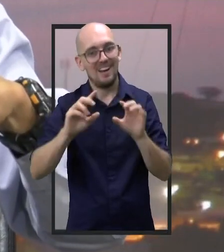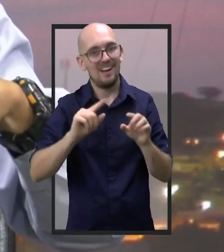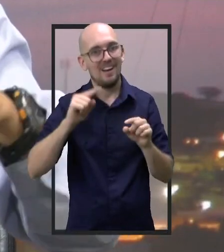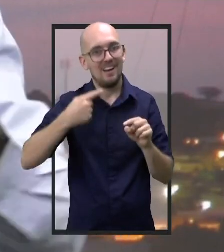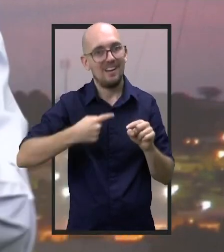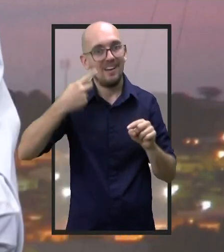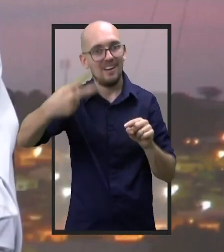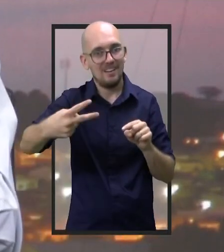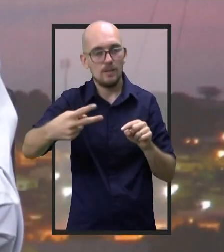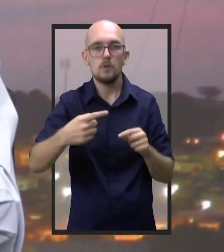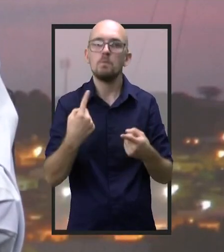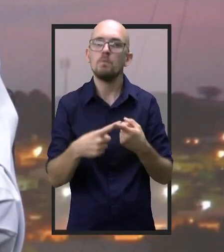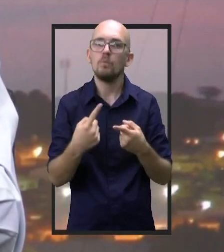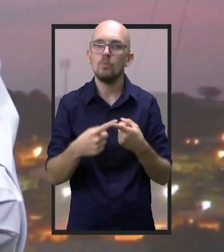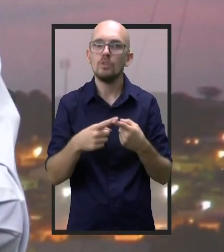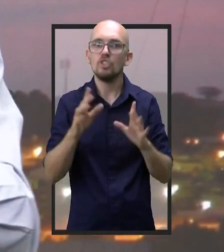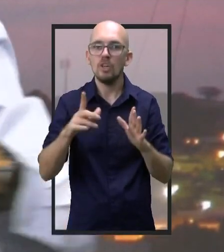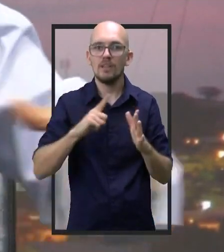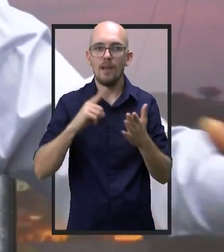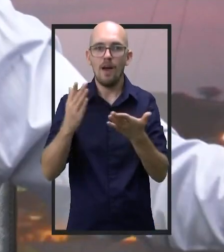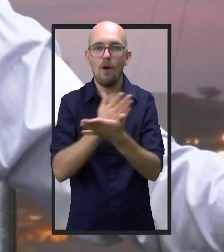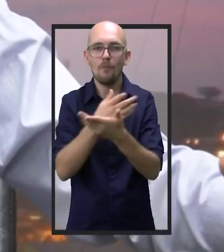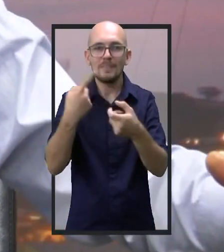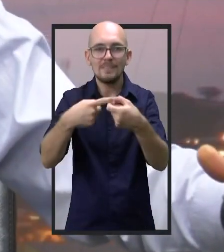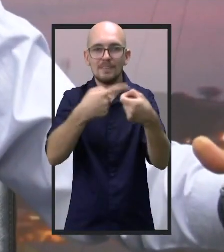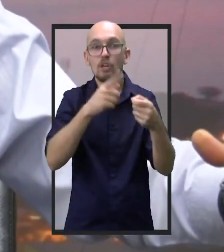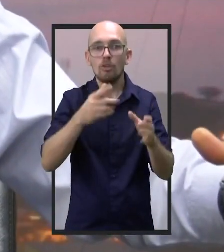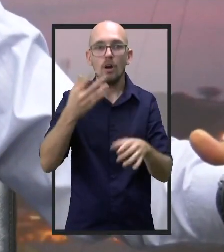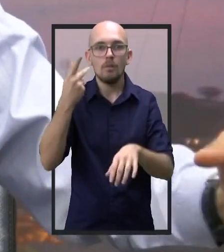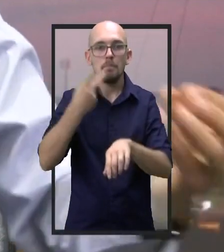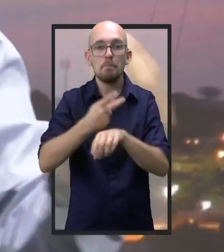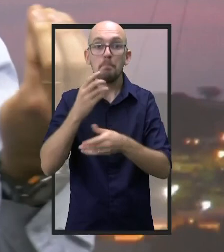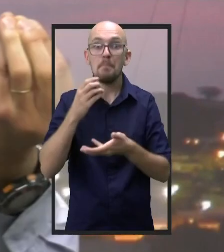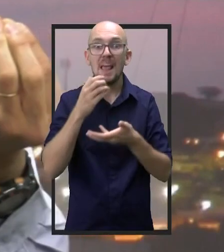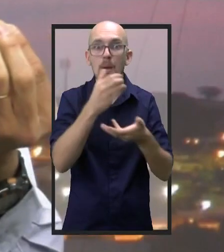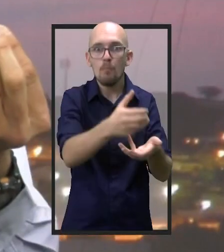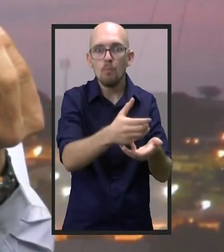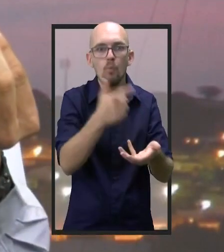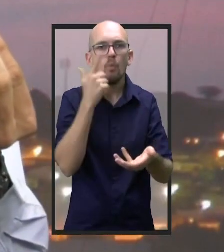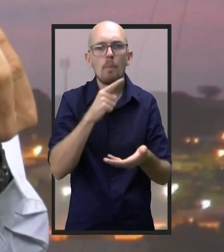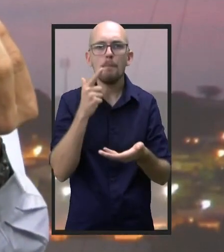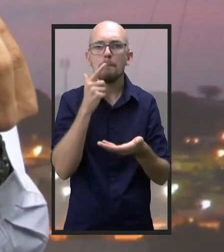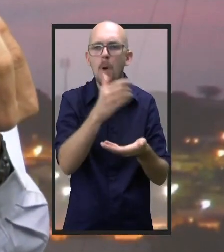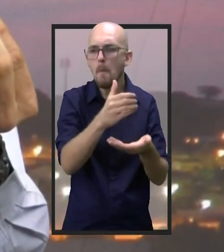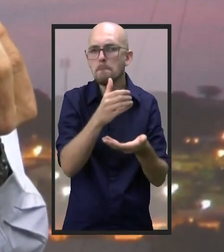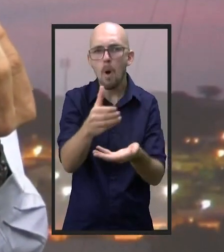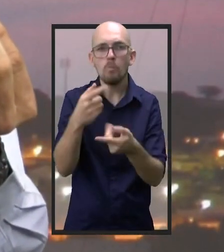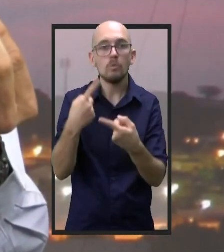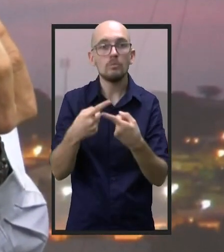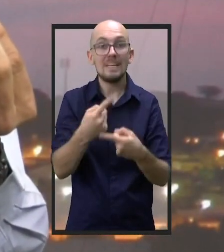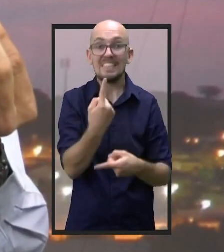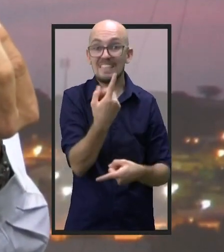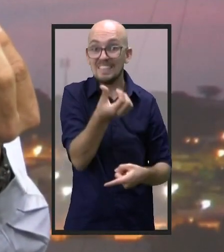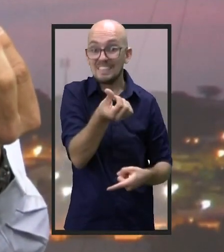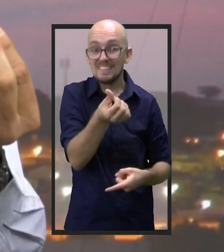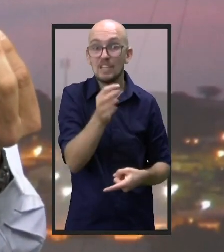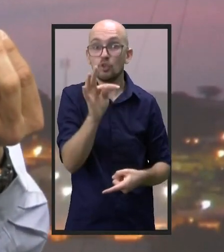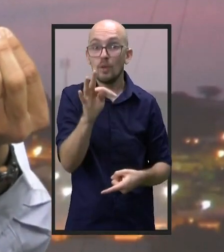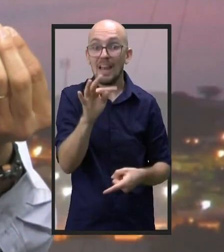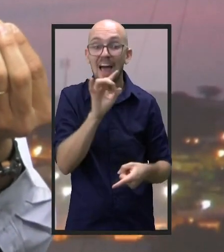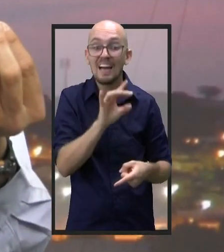premiou campeões em produtividade em 5.000 hectares, produzindo 16 toneladas e meia de açúcar por